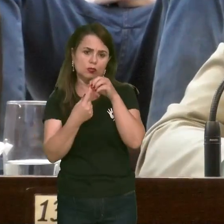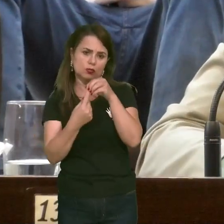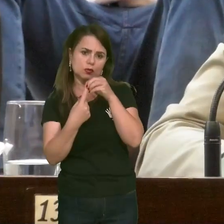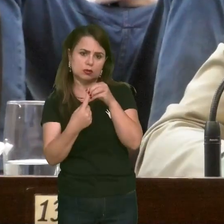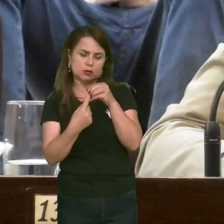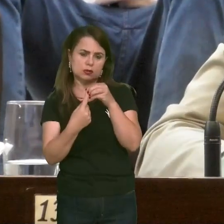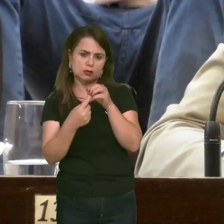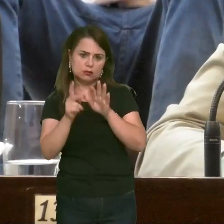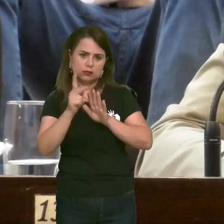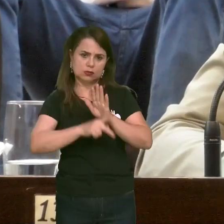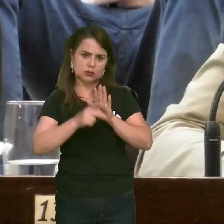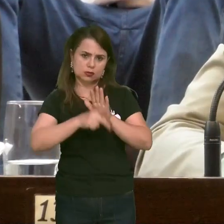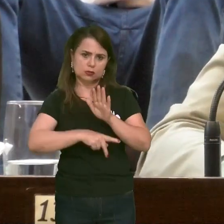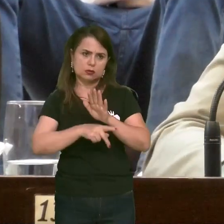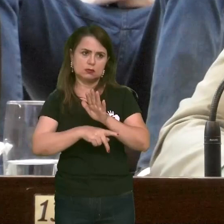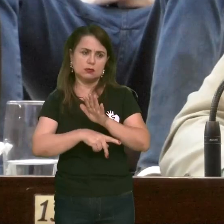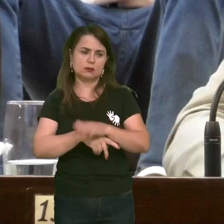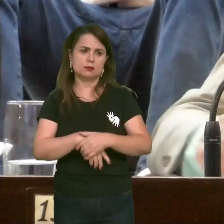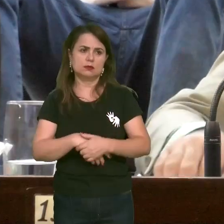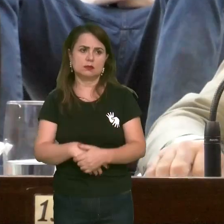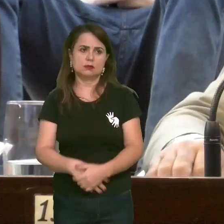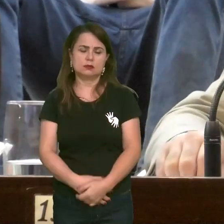ao projeto